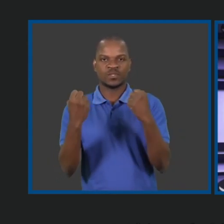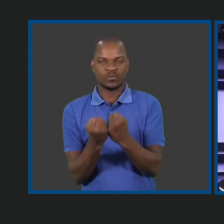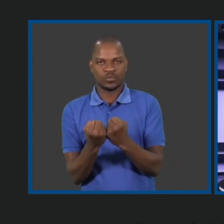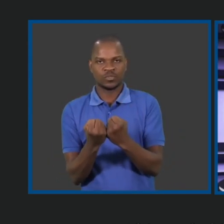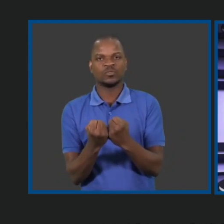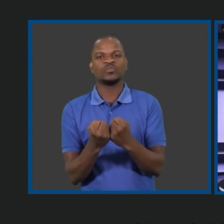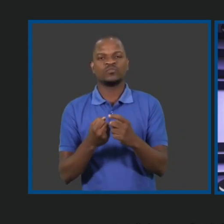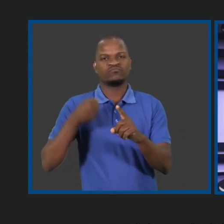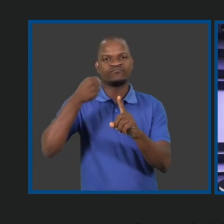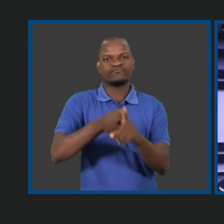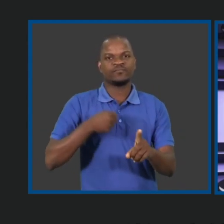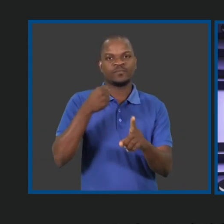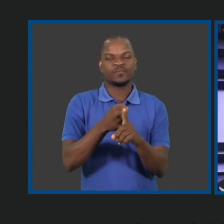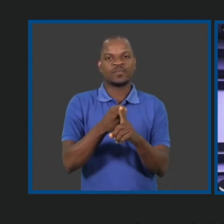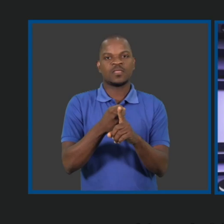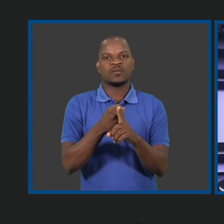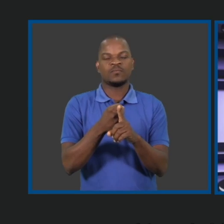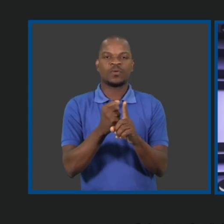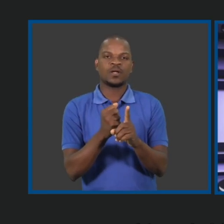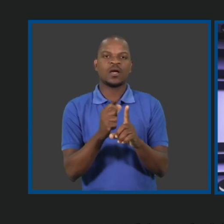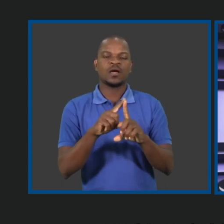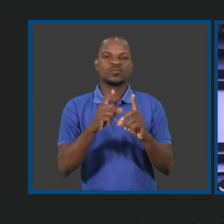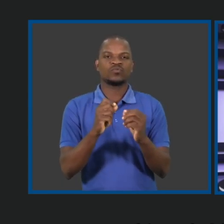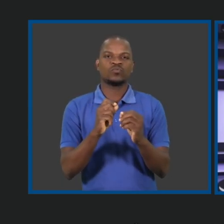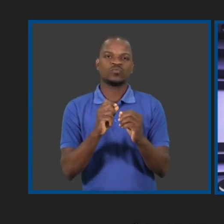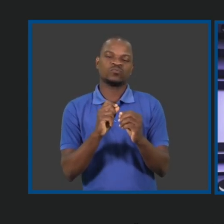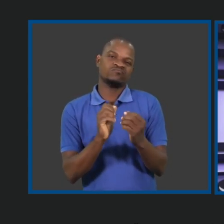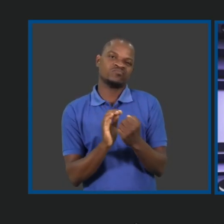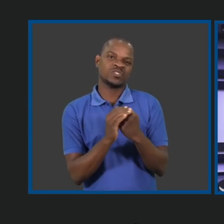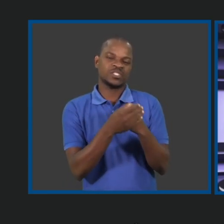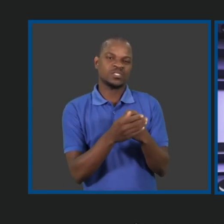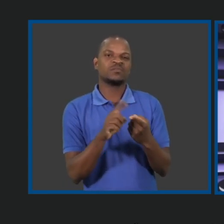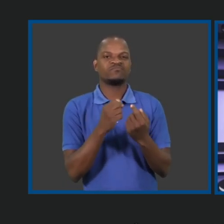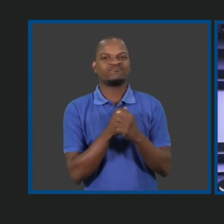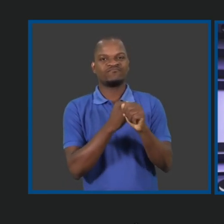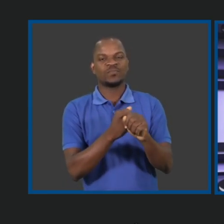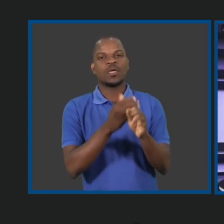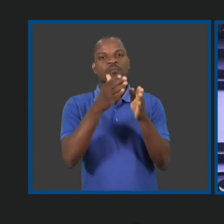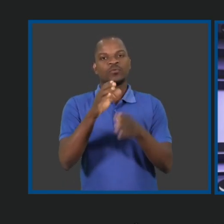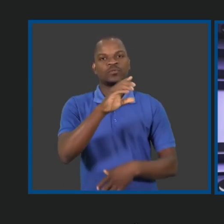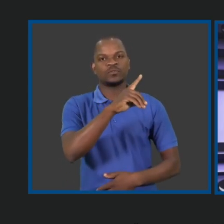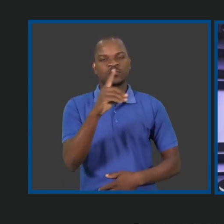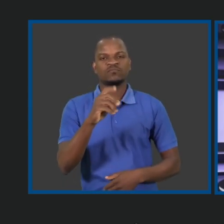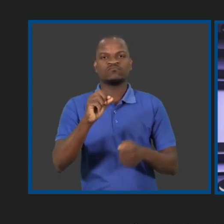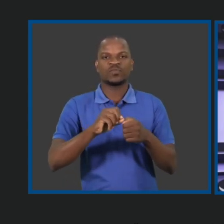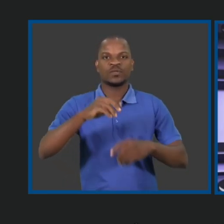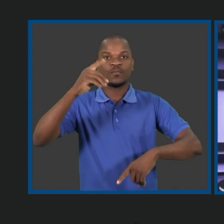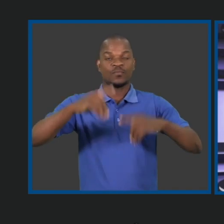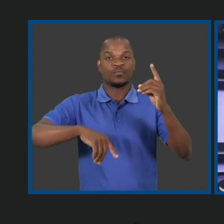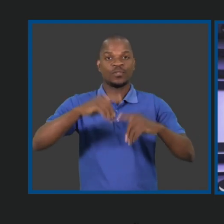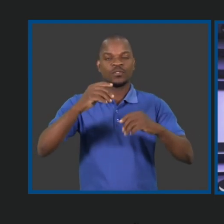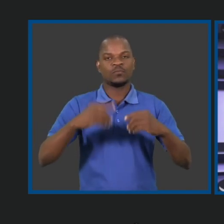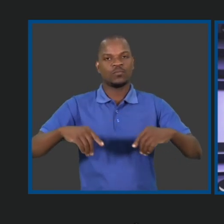géneros ou que lutam pela defesa das pessoas com consciência fazer com que algumas políticas públicas